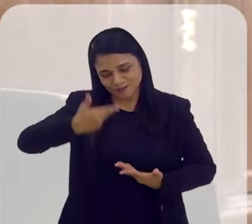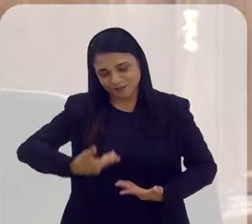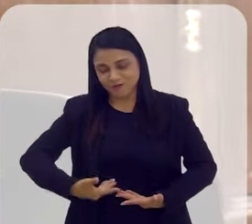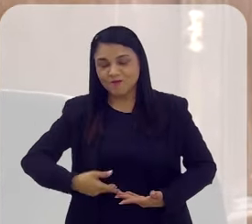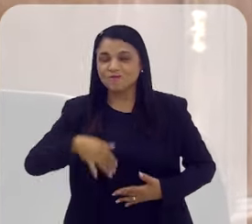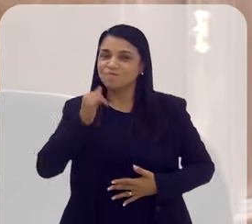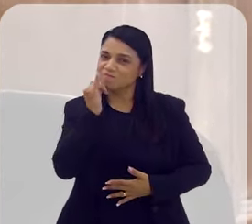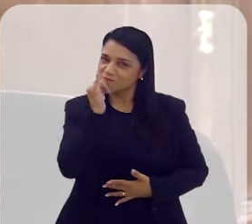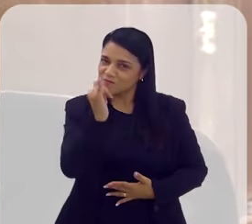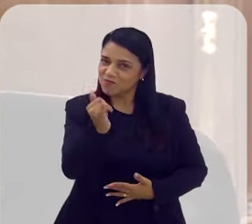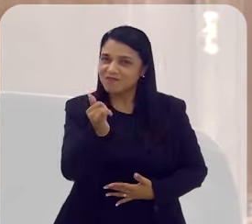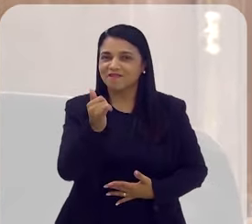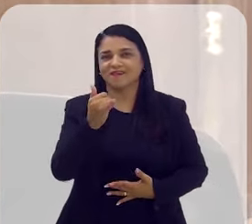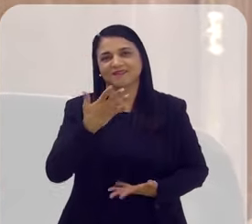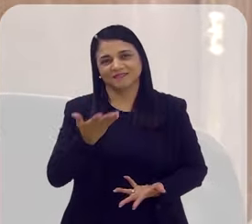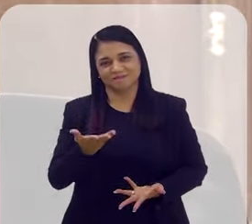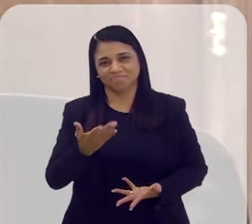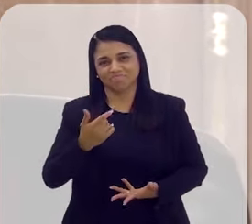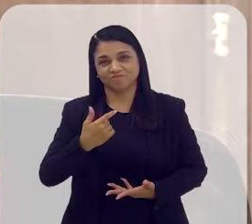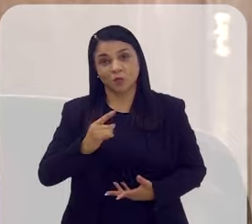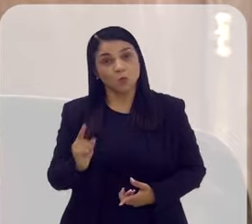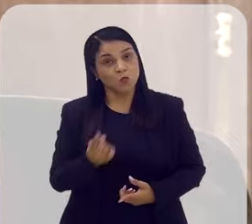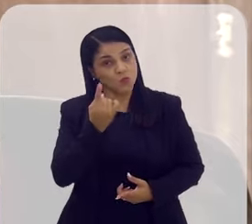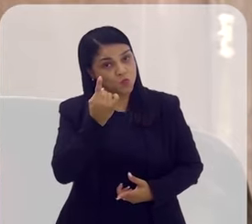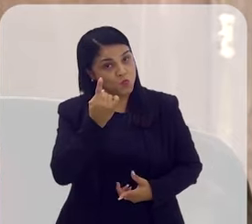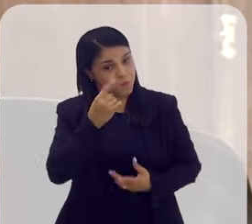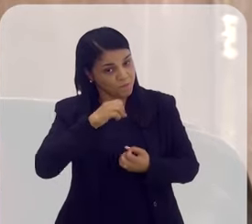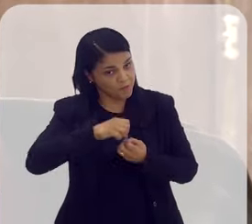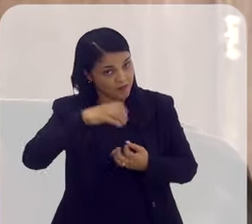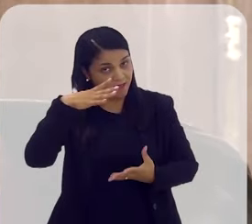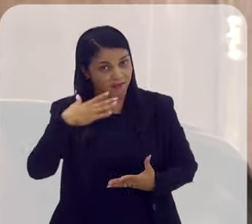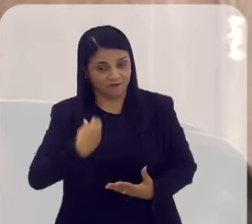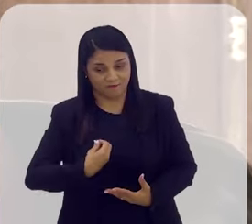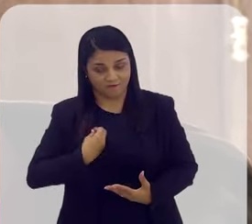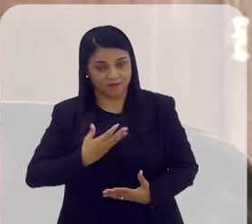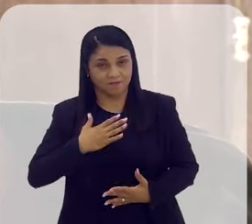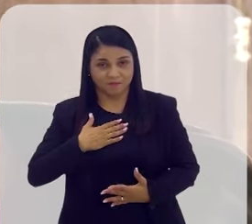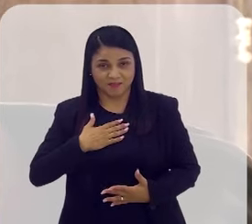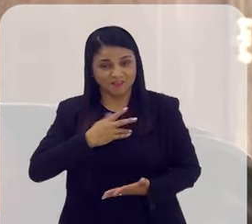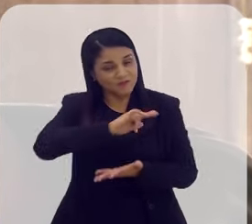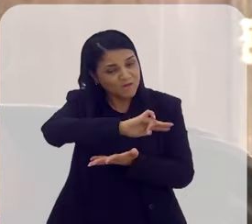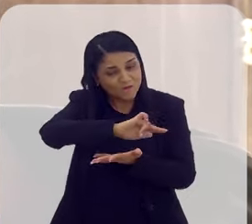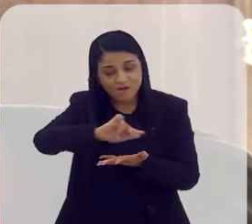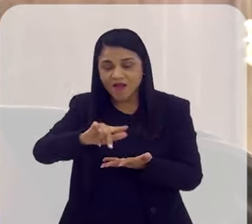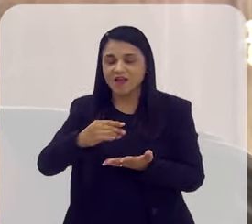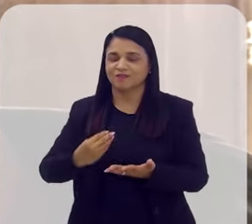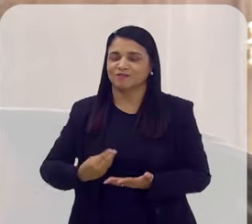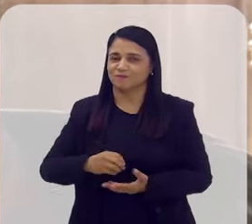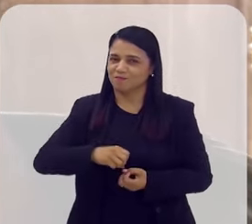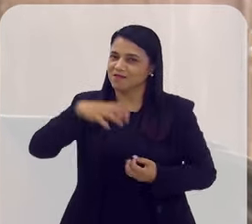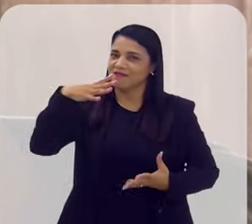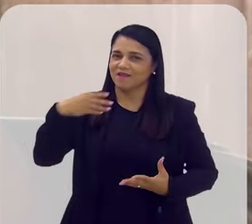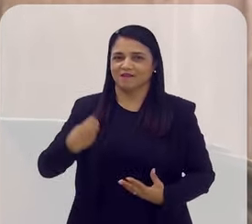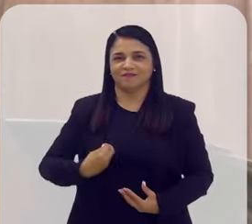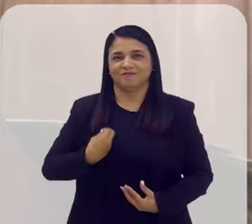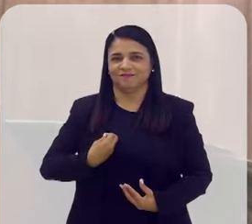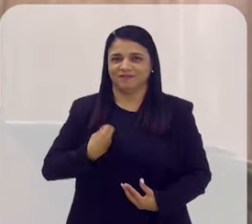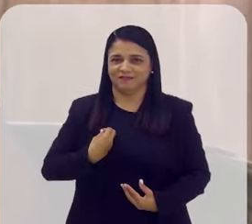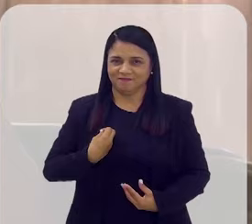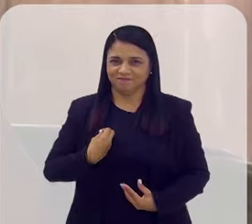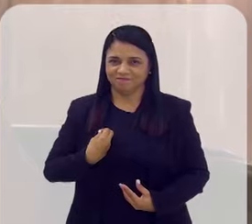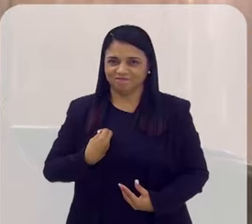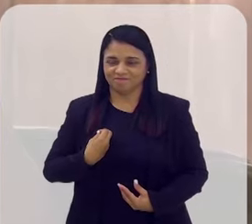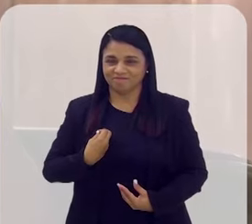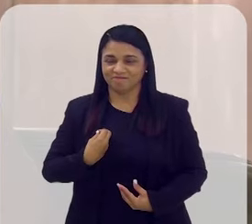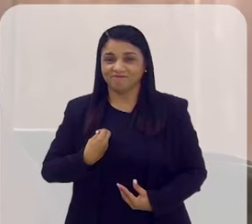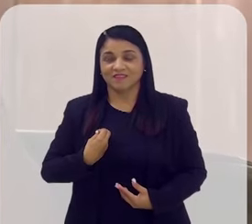milagre. E aqui estou contando o meu milagre, porque é um dos milagres. Eu estou aqui porque eu sou um milagre. Eu já vivi